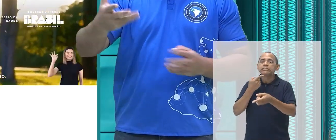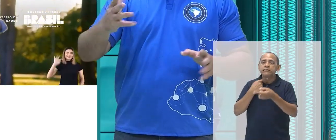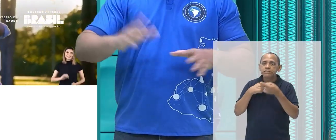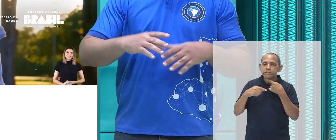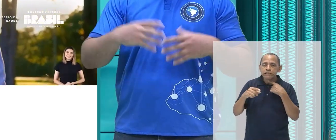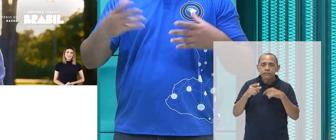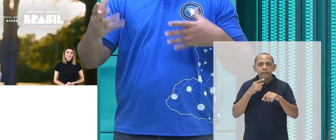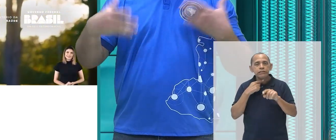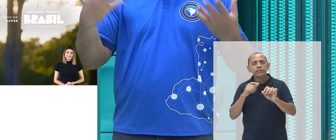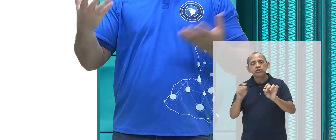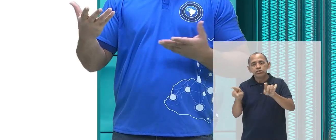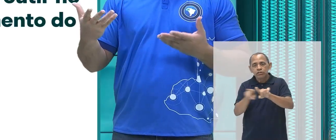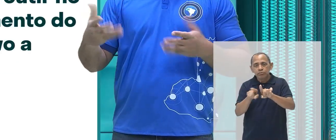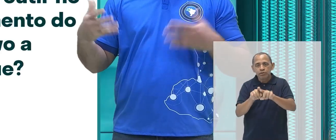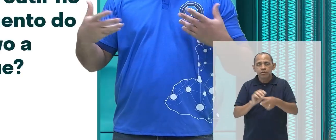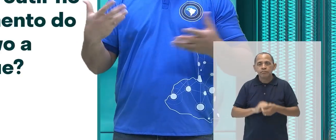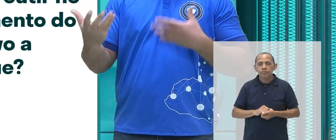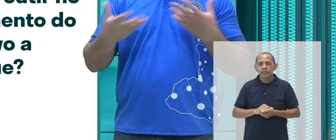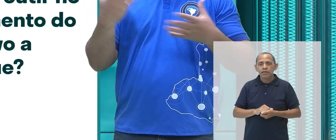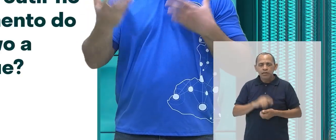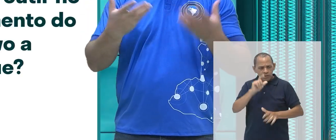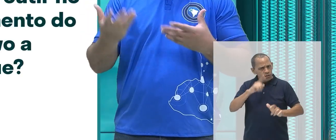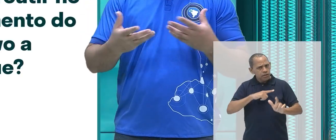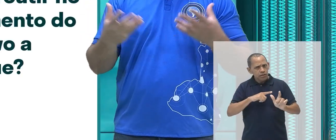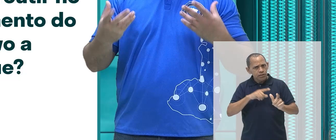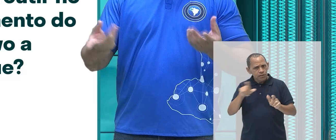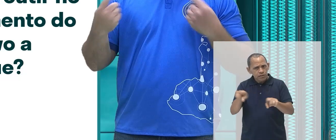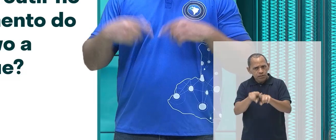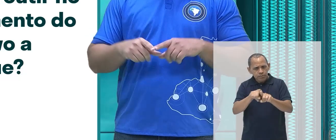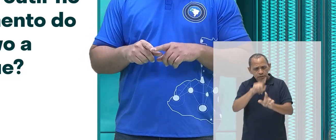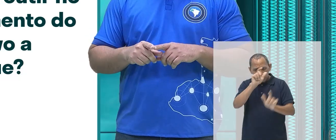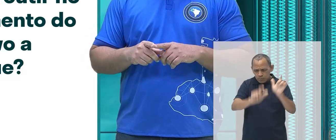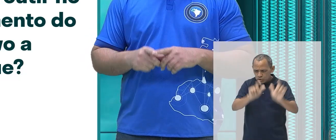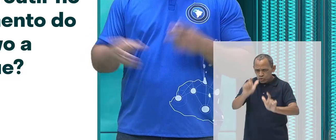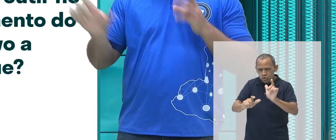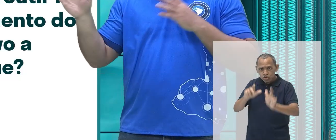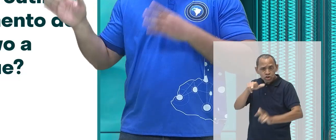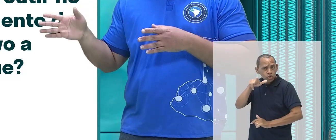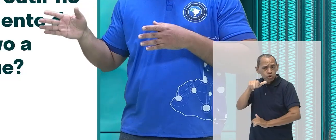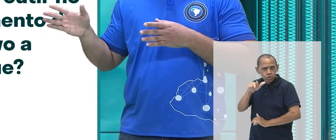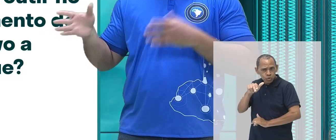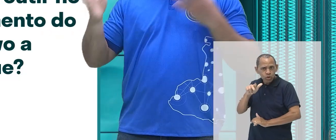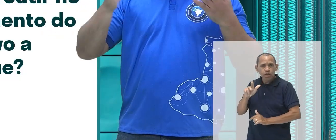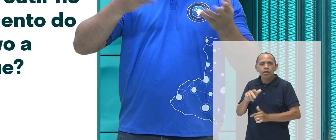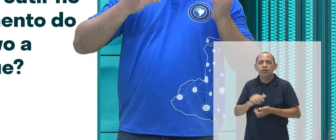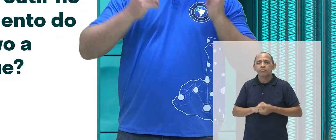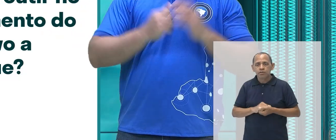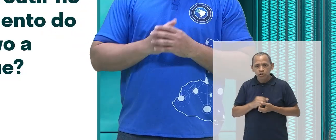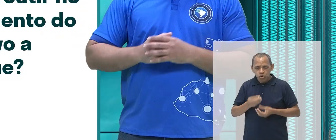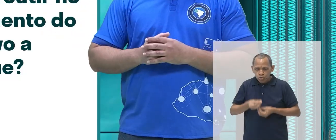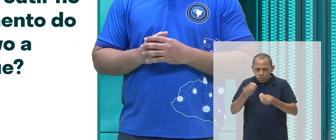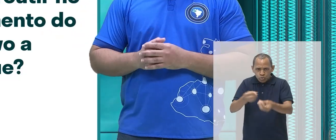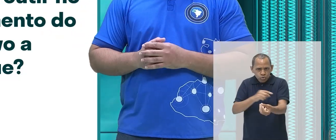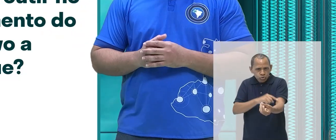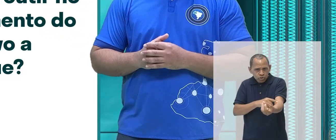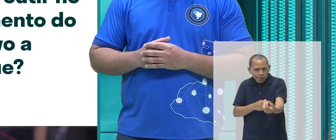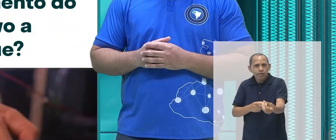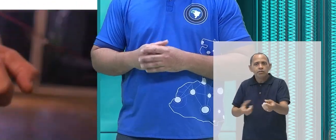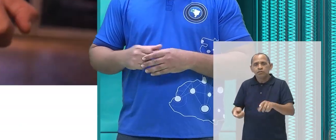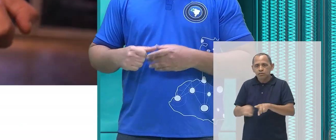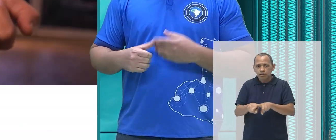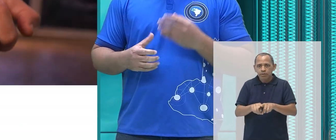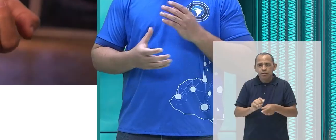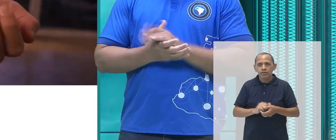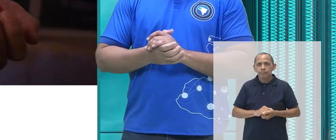e até mesmo quem, de repente, nunca pensou. Pode ser sensibilizado pela propaganda para doar sangue,